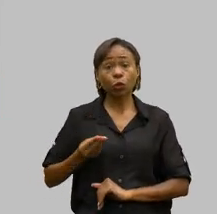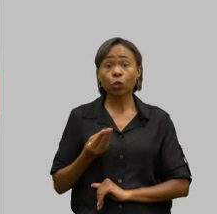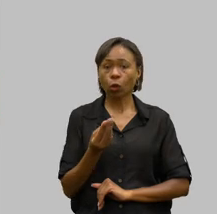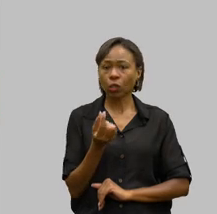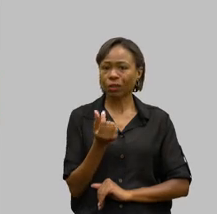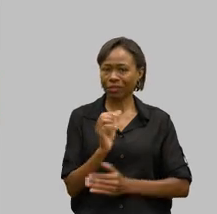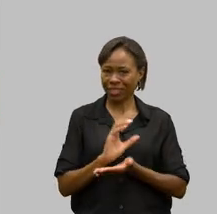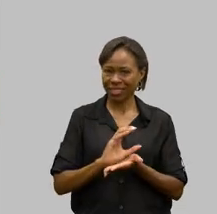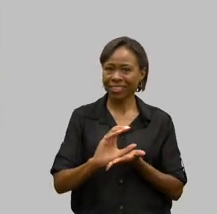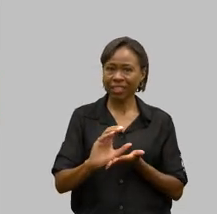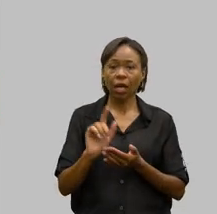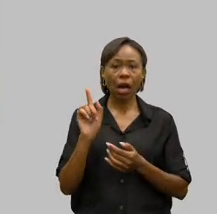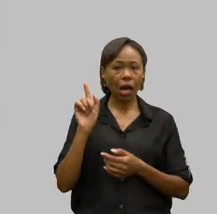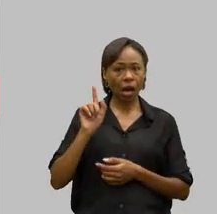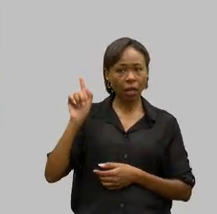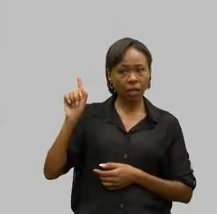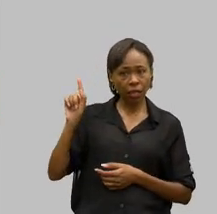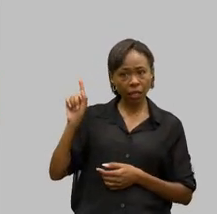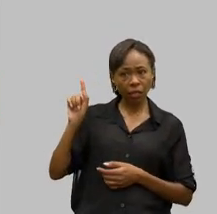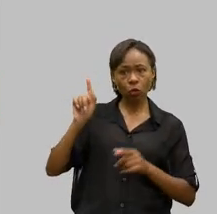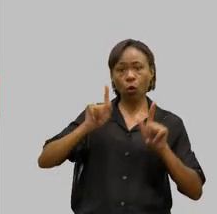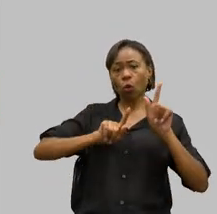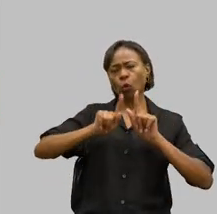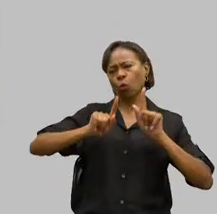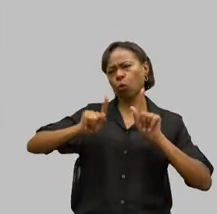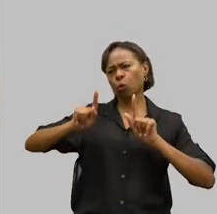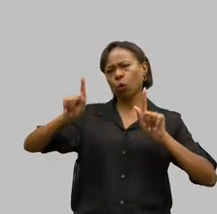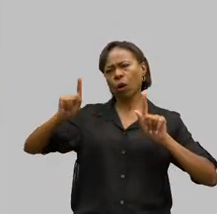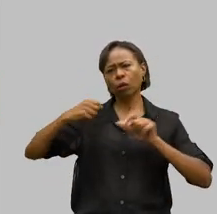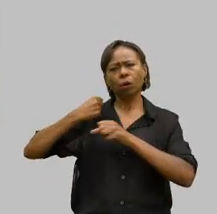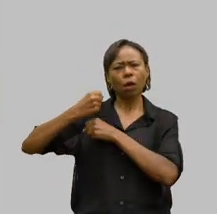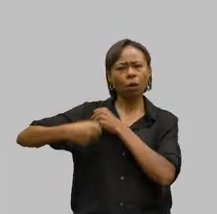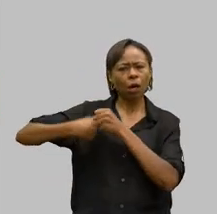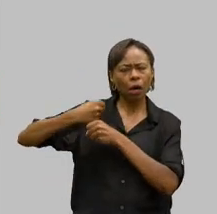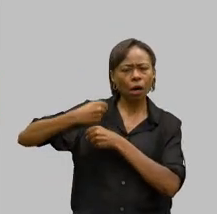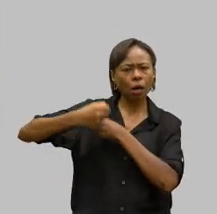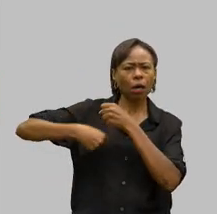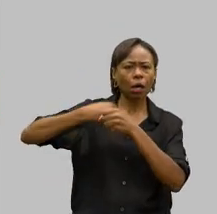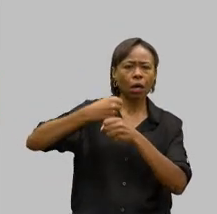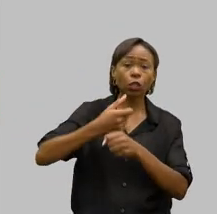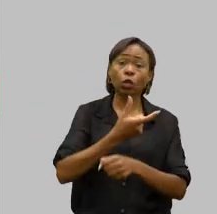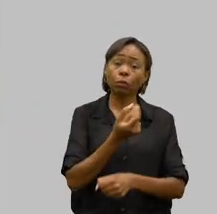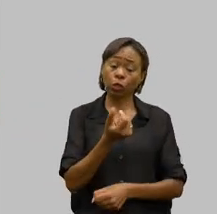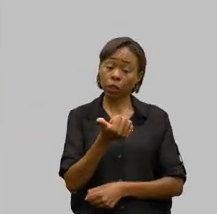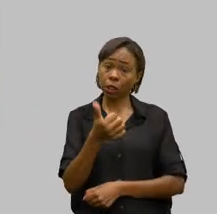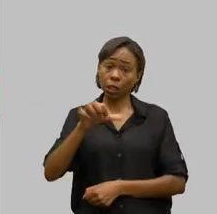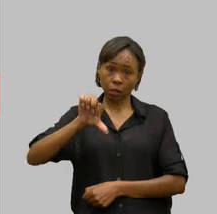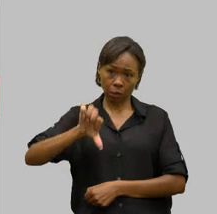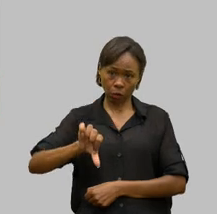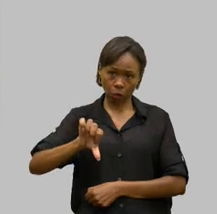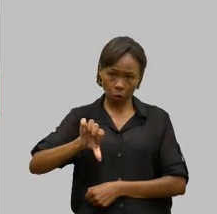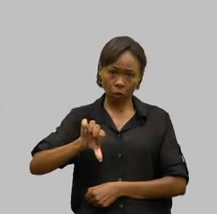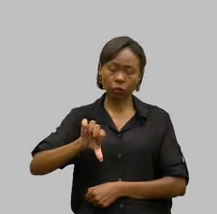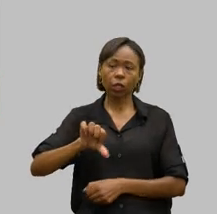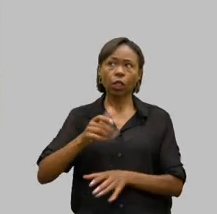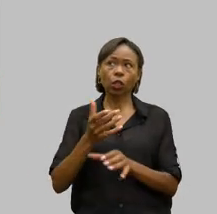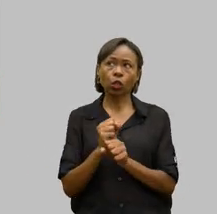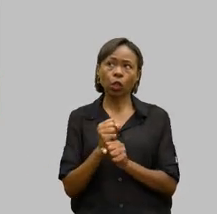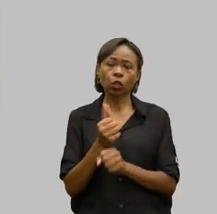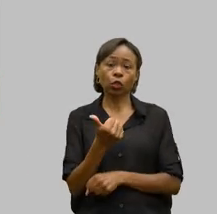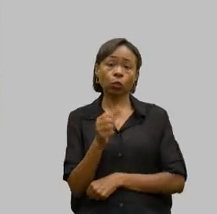aqui eu trouxe o gráfico só para a gente para poder mostrar, ano a ano, que em 2019 nós tínhamos cerca de 18 mil